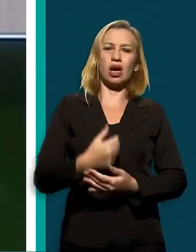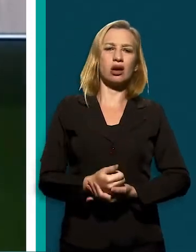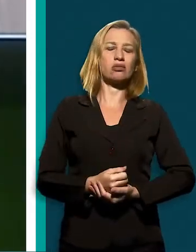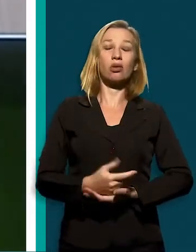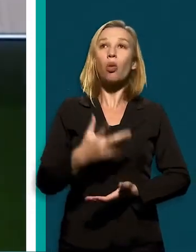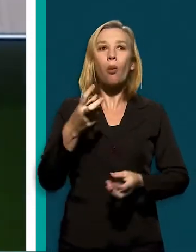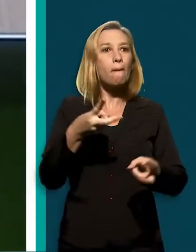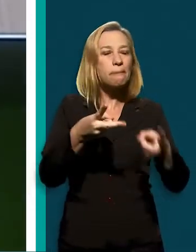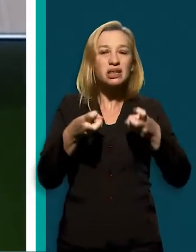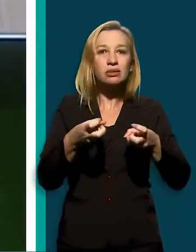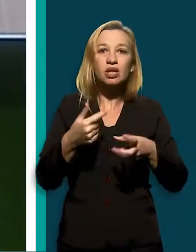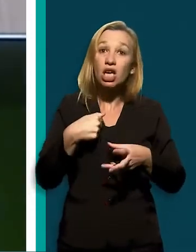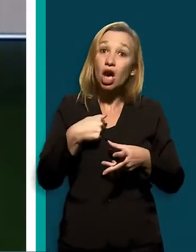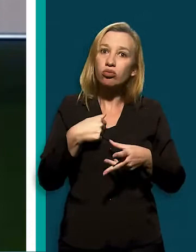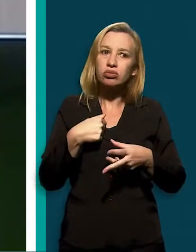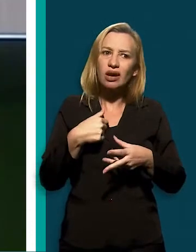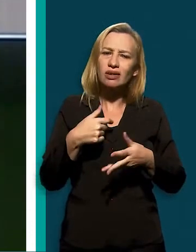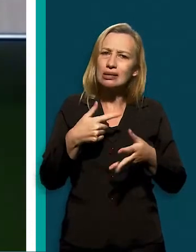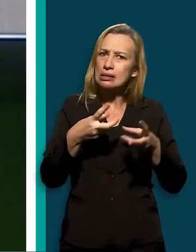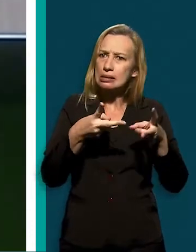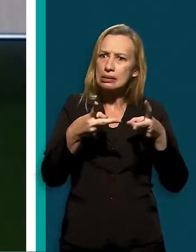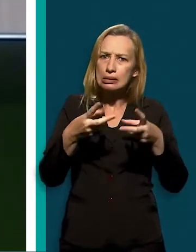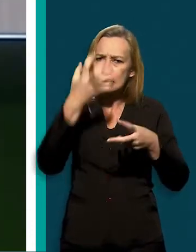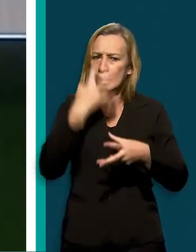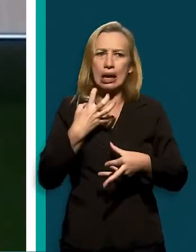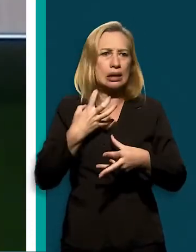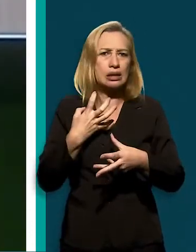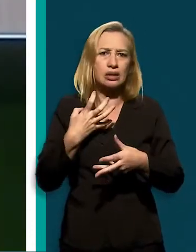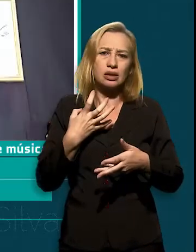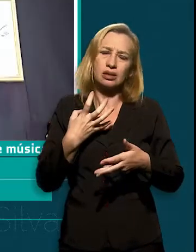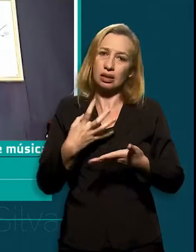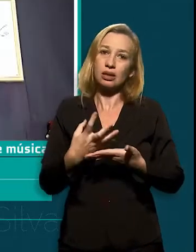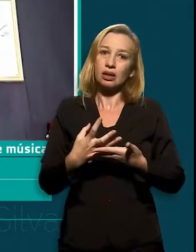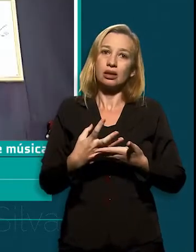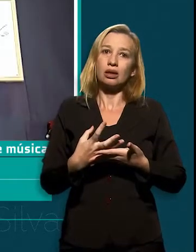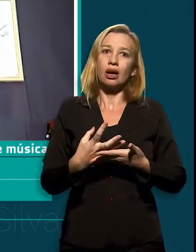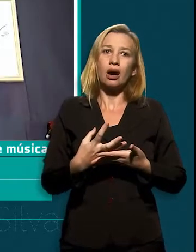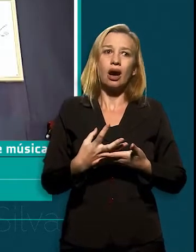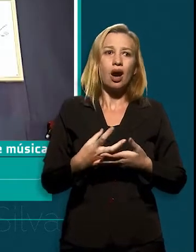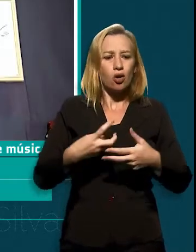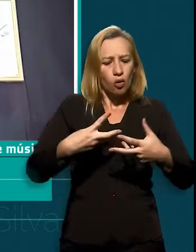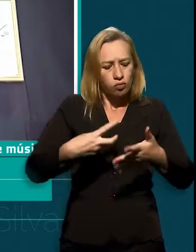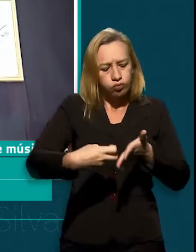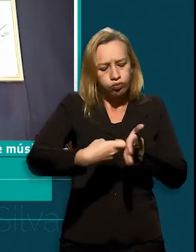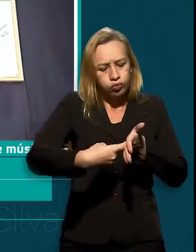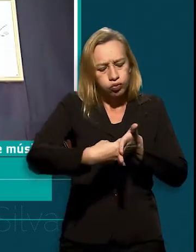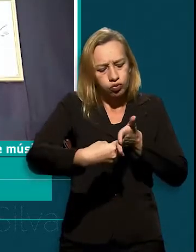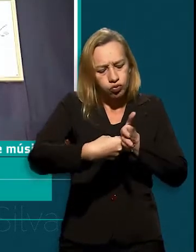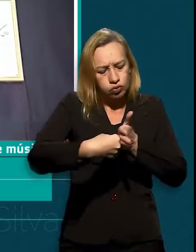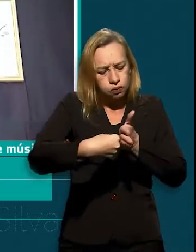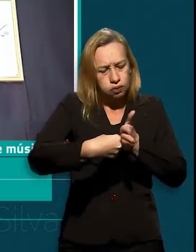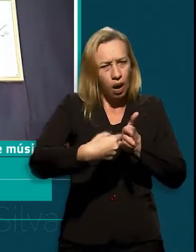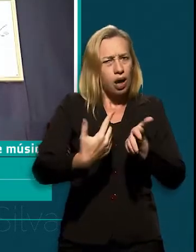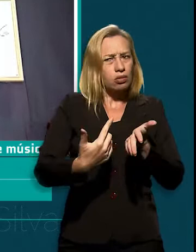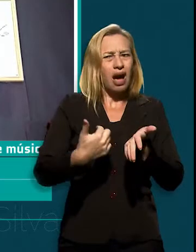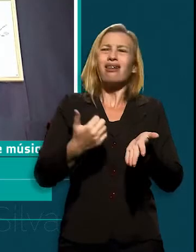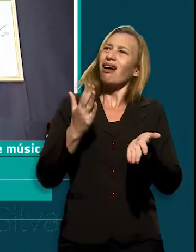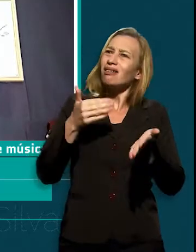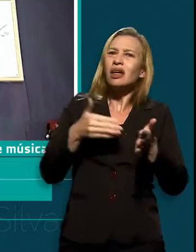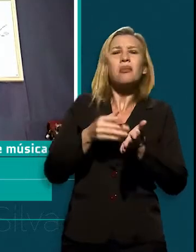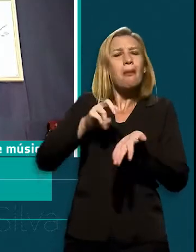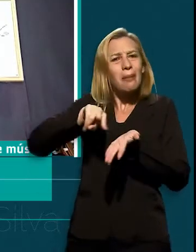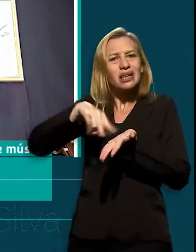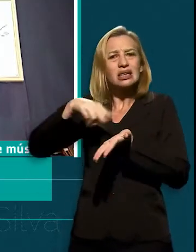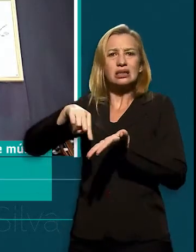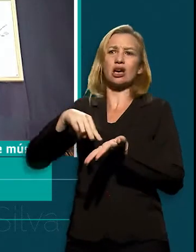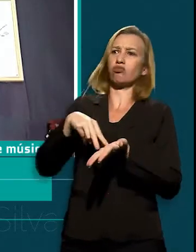mais séria e tal. Eu não tinha percebido que eu estava tão séria nesse processo, sabe? Eu estava muito rígida. E aí, até